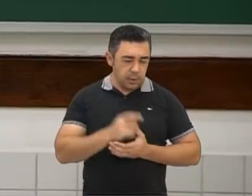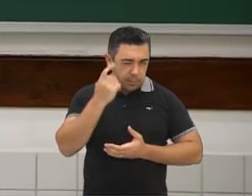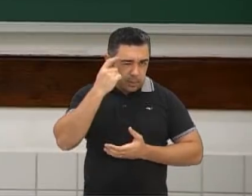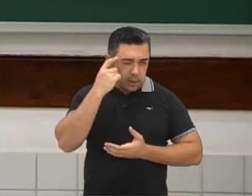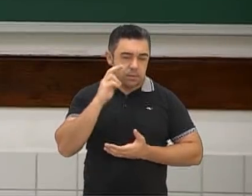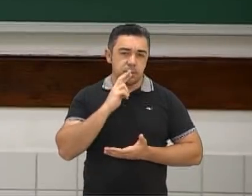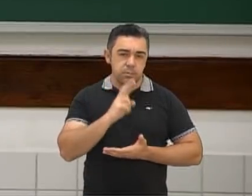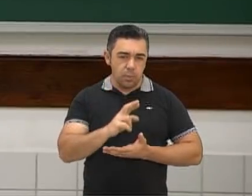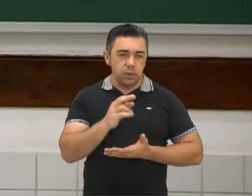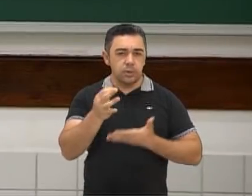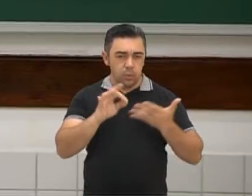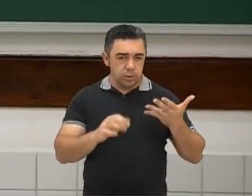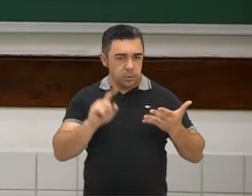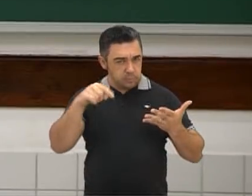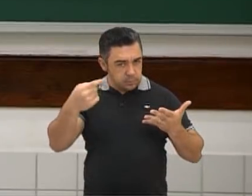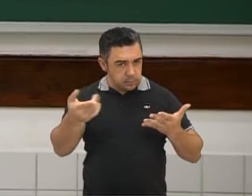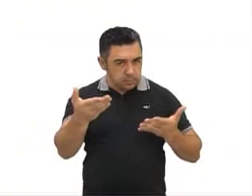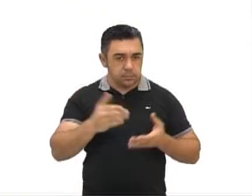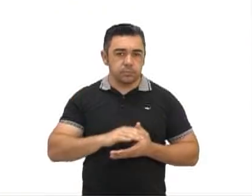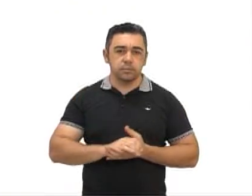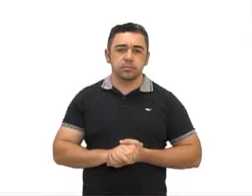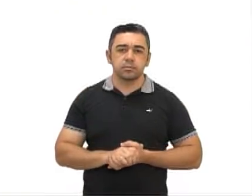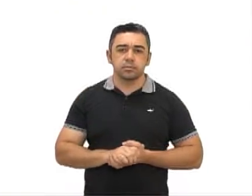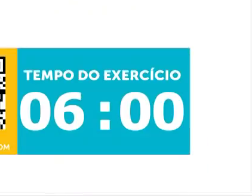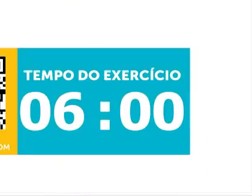pensarem, responderem e voltamos daqui a pouquinho.